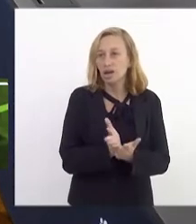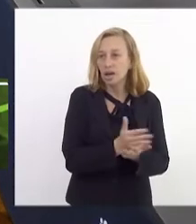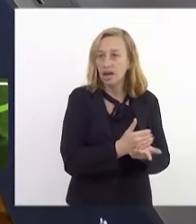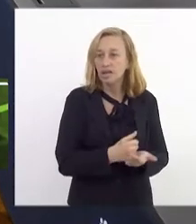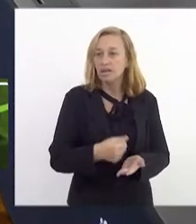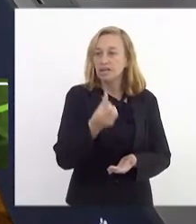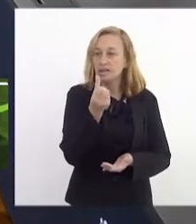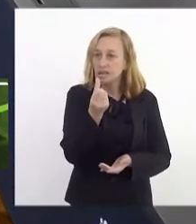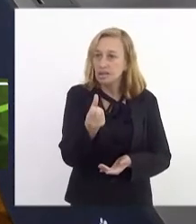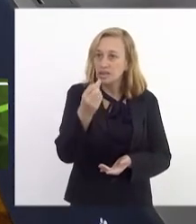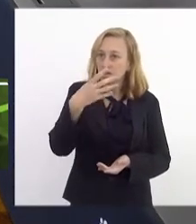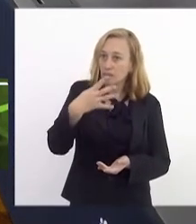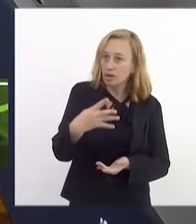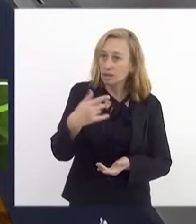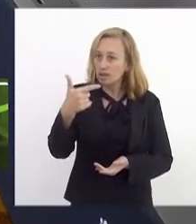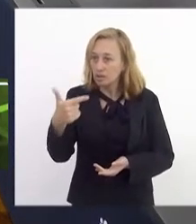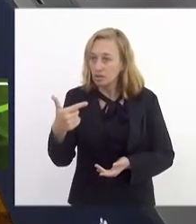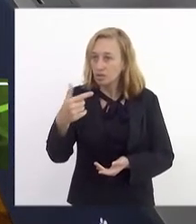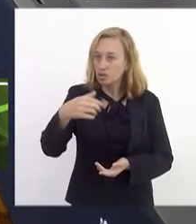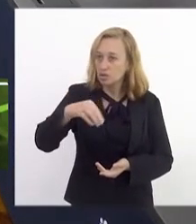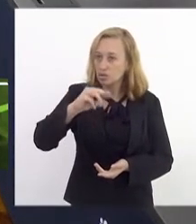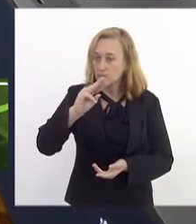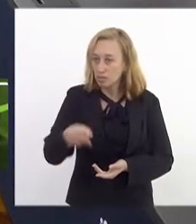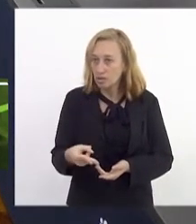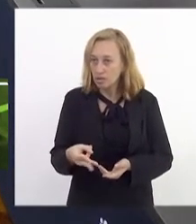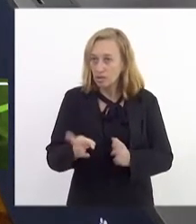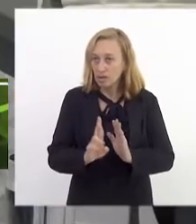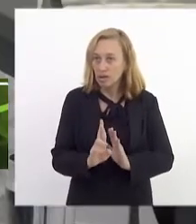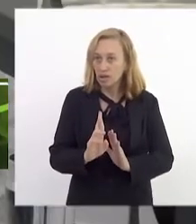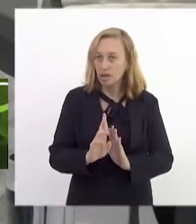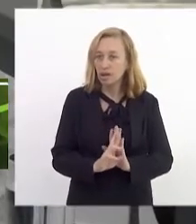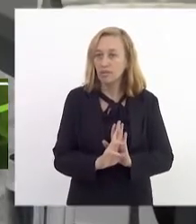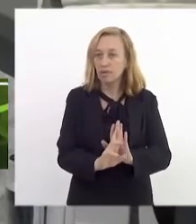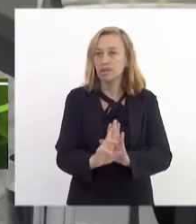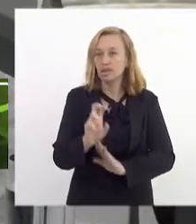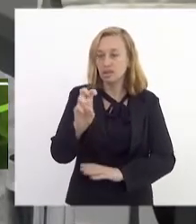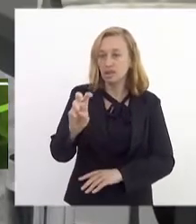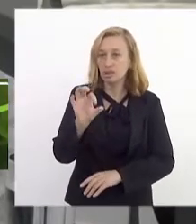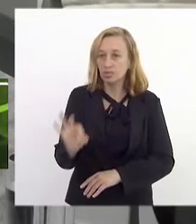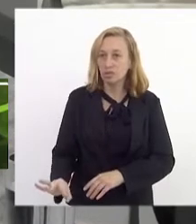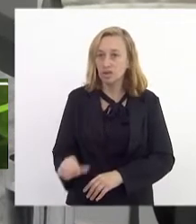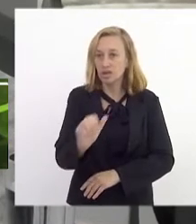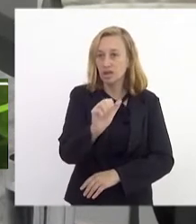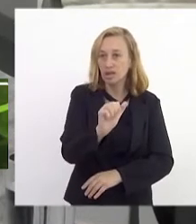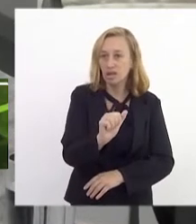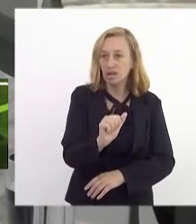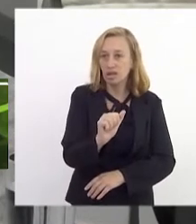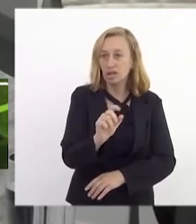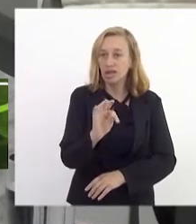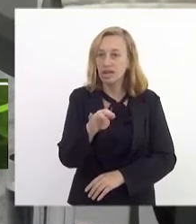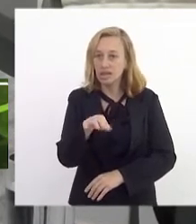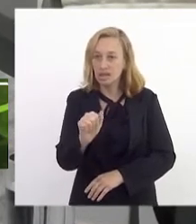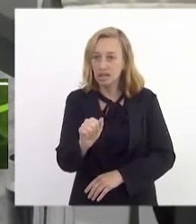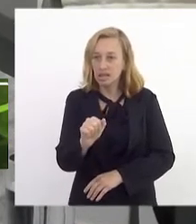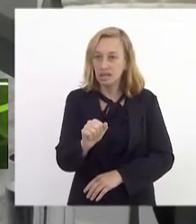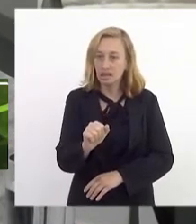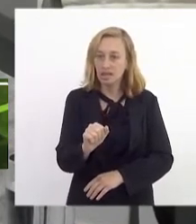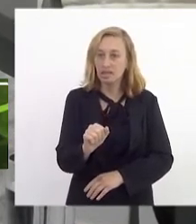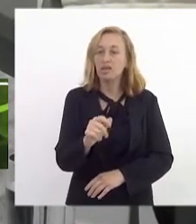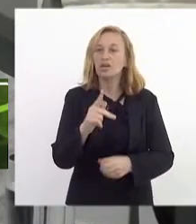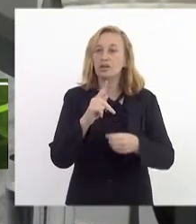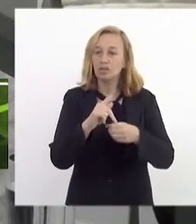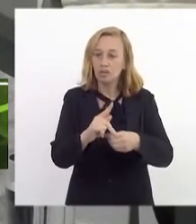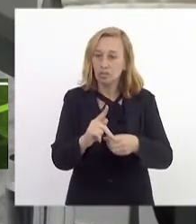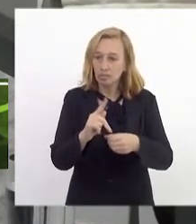642 milhões, valor que representa 5% das receitas de compensações, e aí royalties